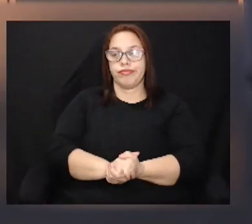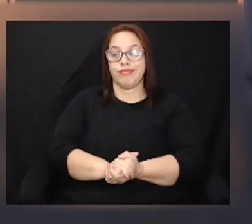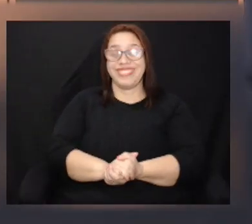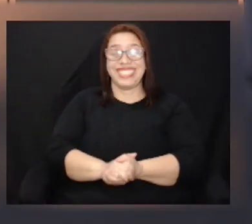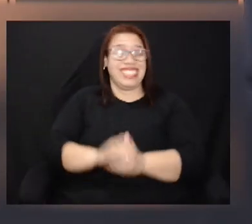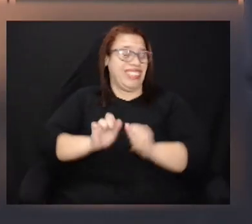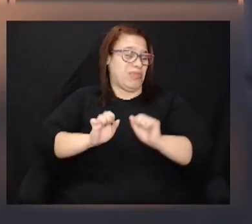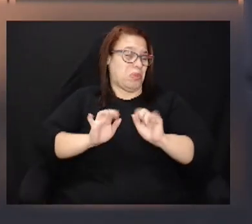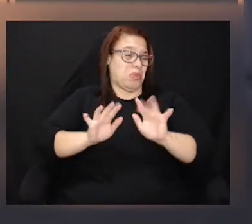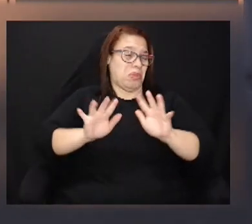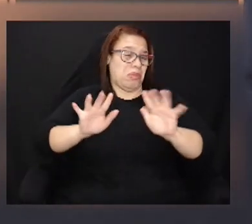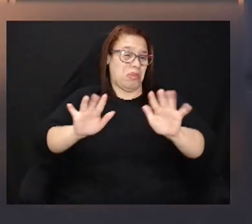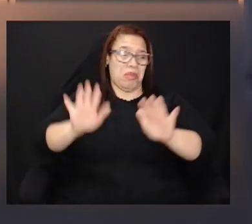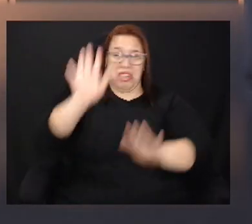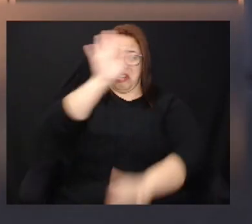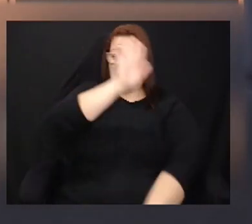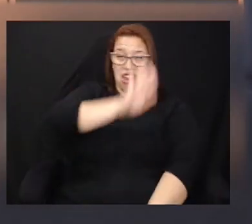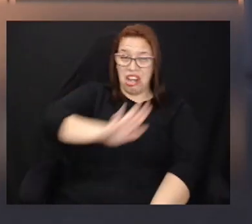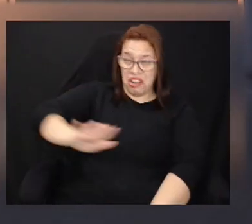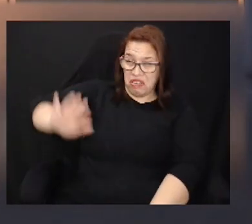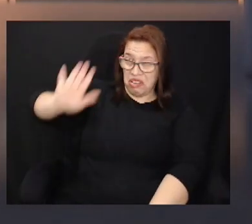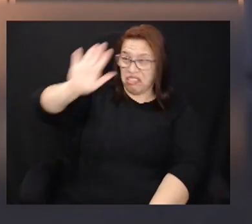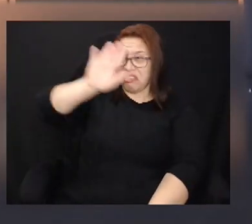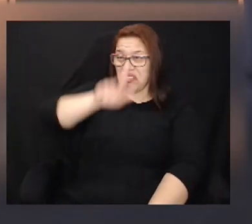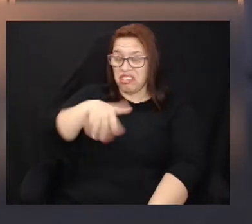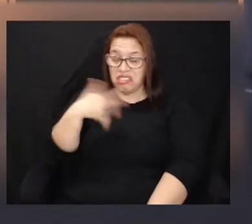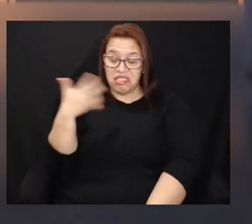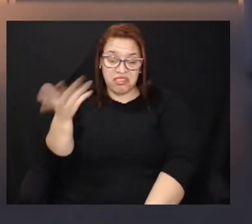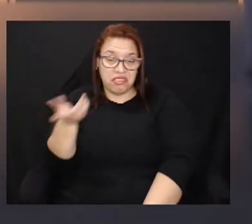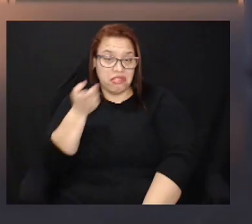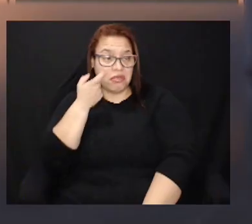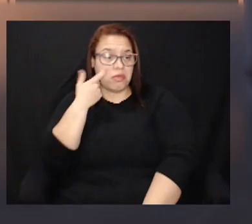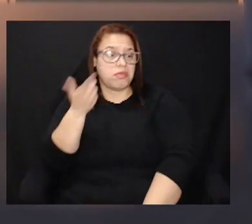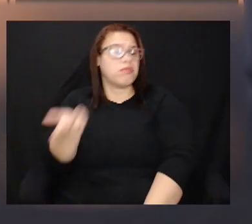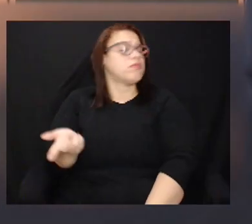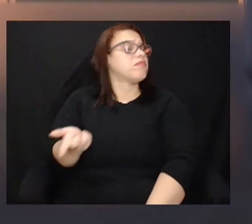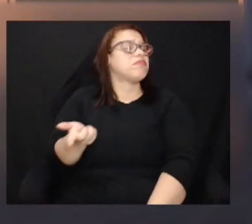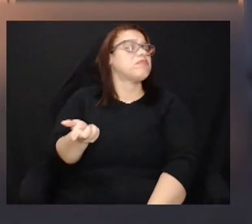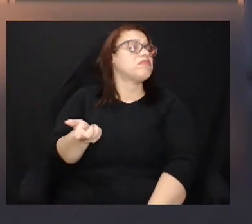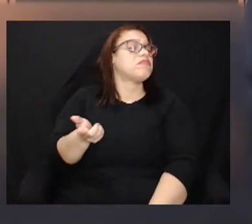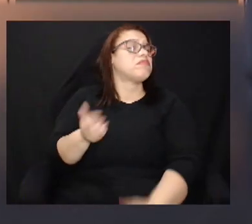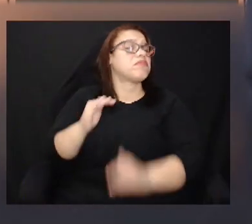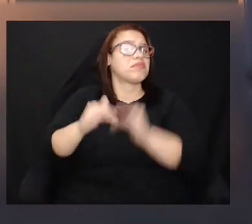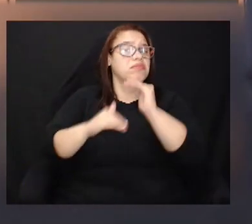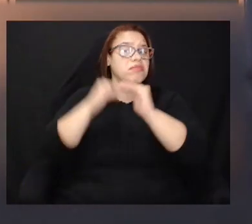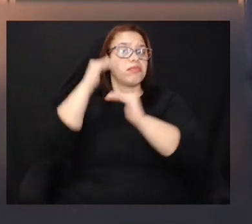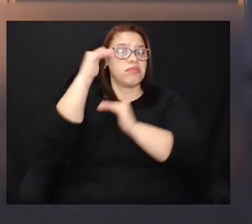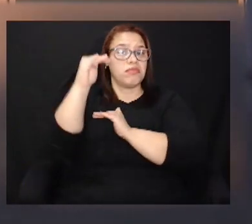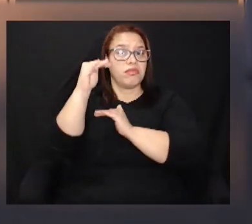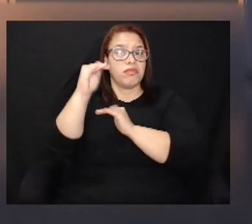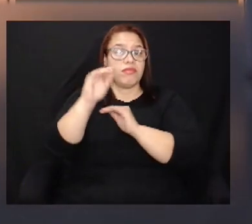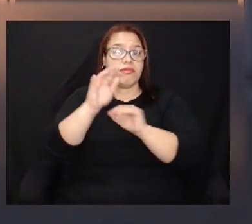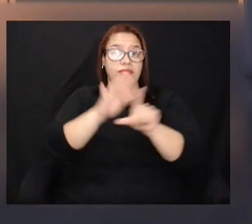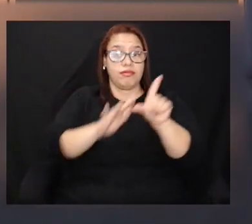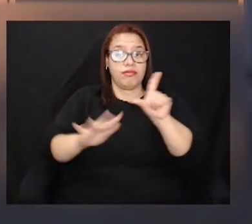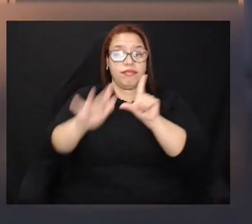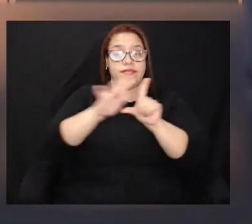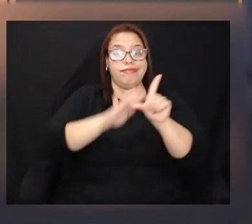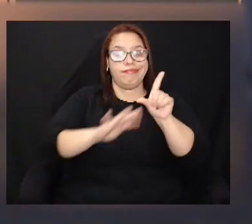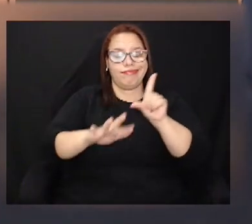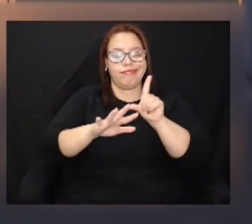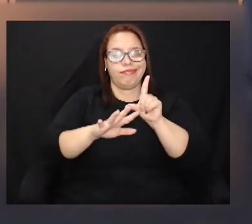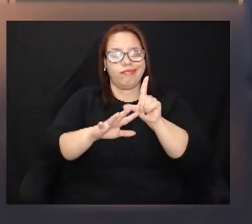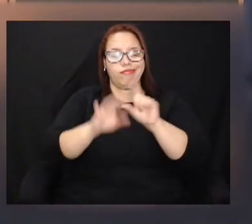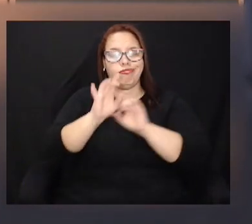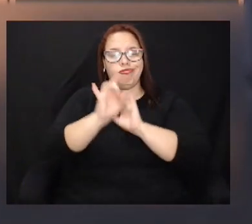nível nacional quando a gente traz essa adultização para o cenário digital, para o mundo virtual,